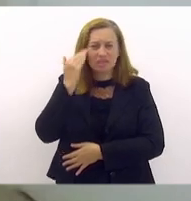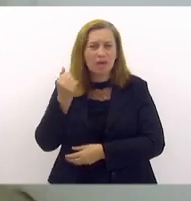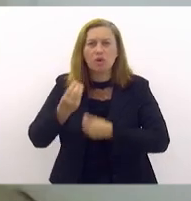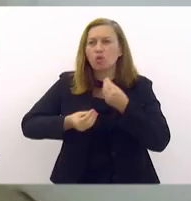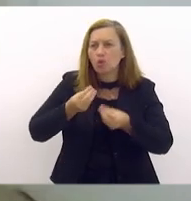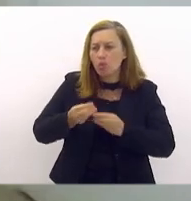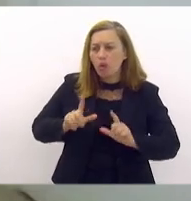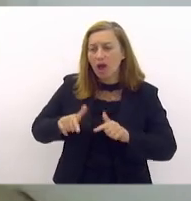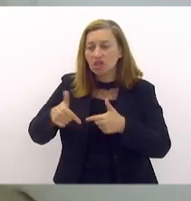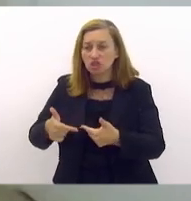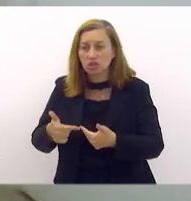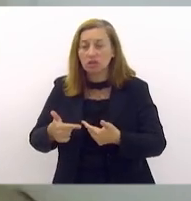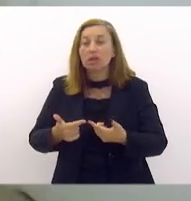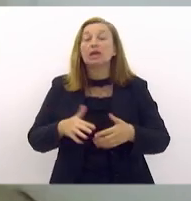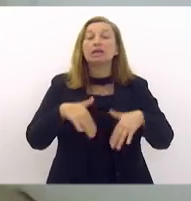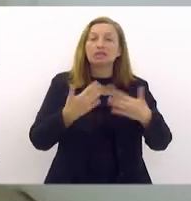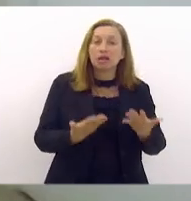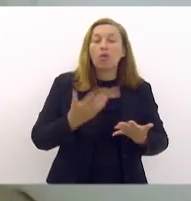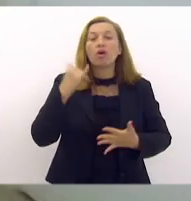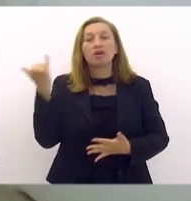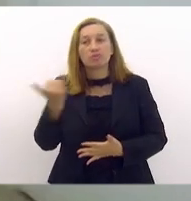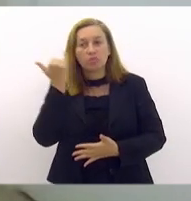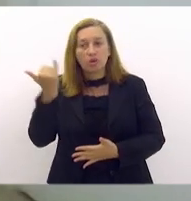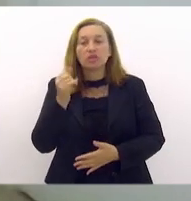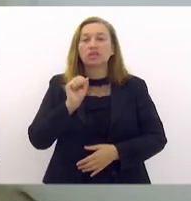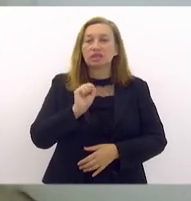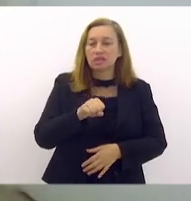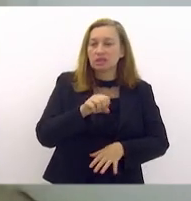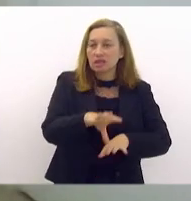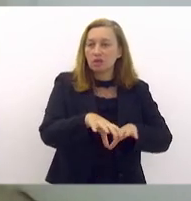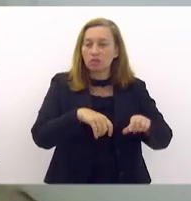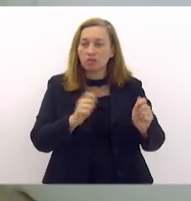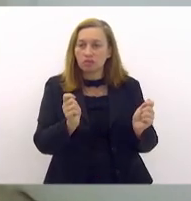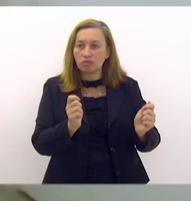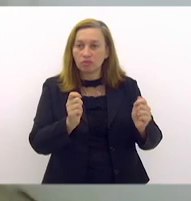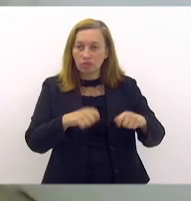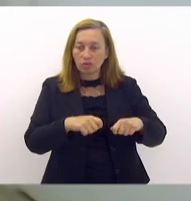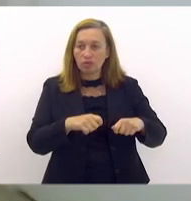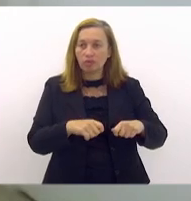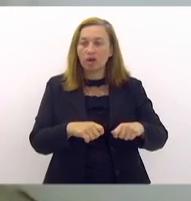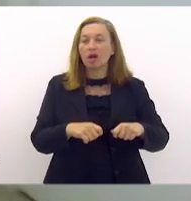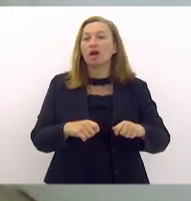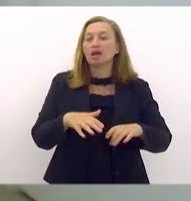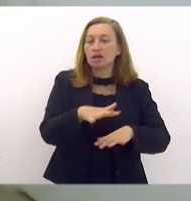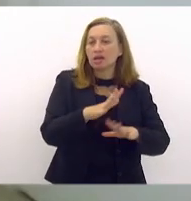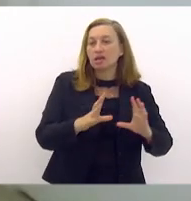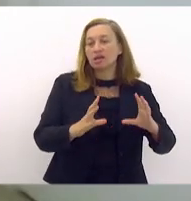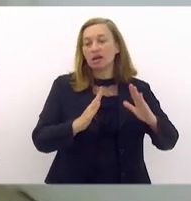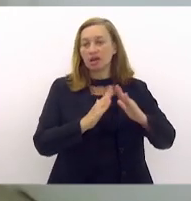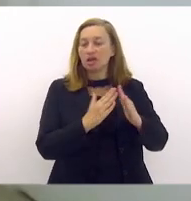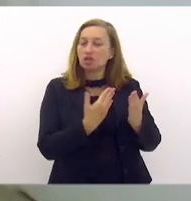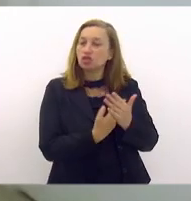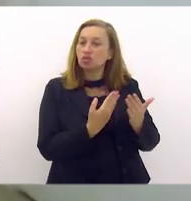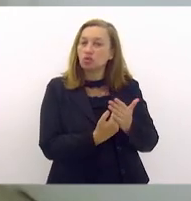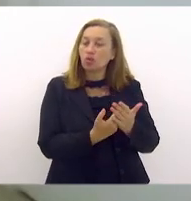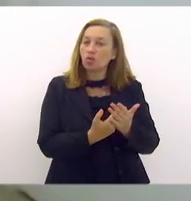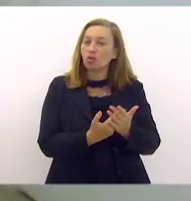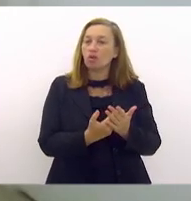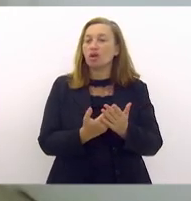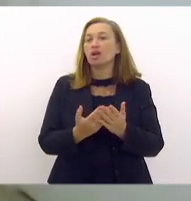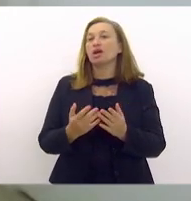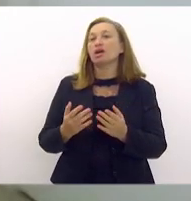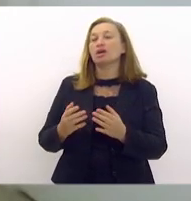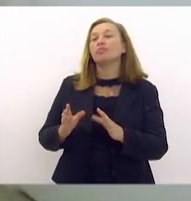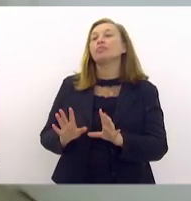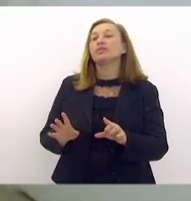como proceder. Então é muito importante sim qualificar e treinar essa rede para que elas consigam trabalhar de